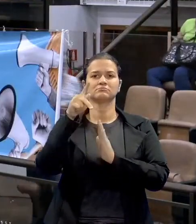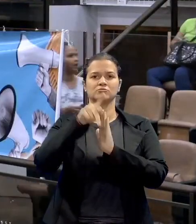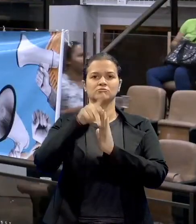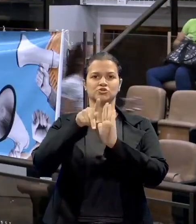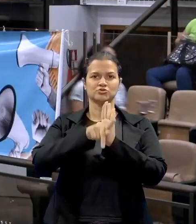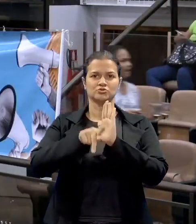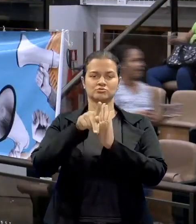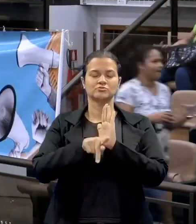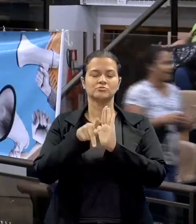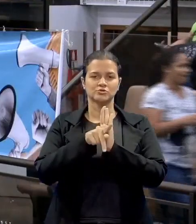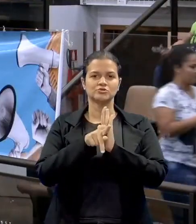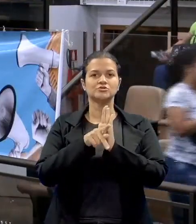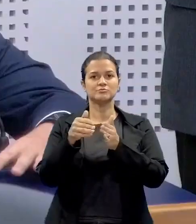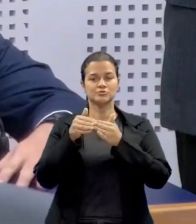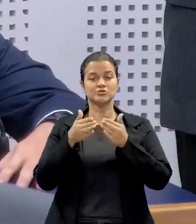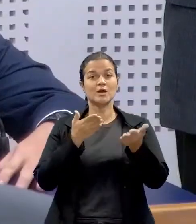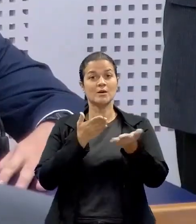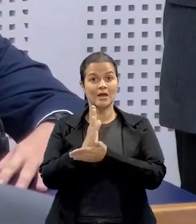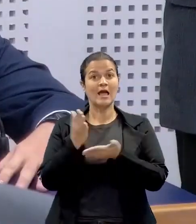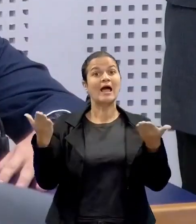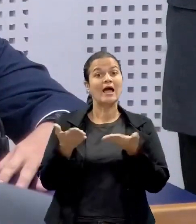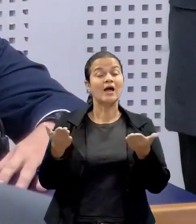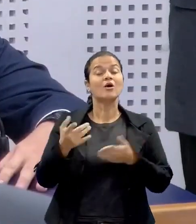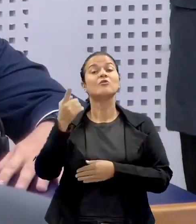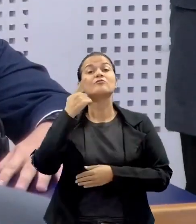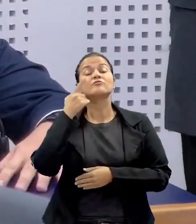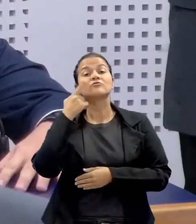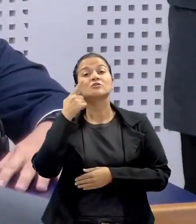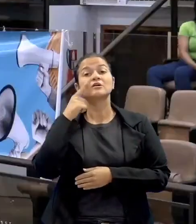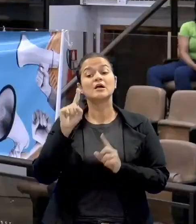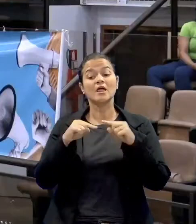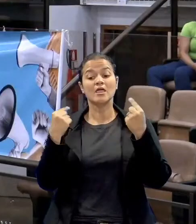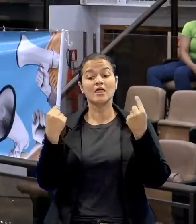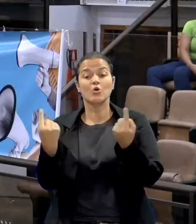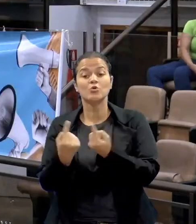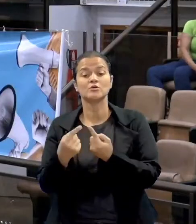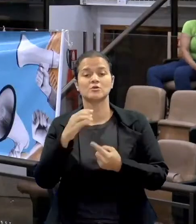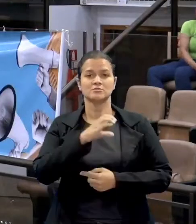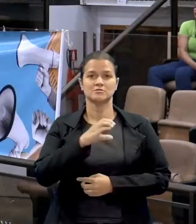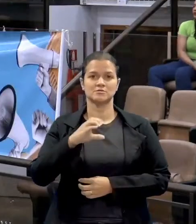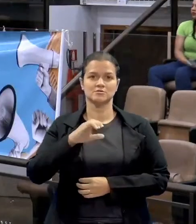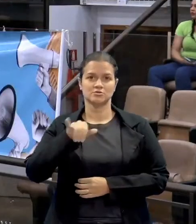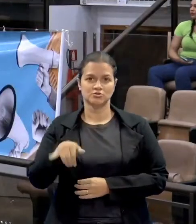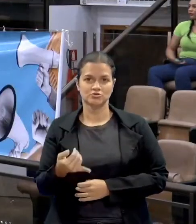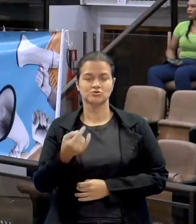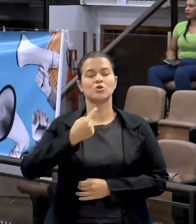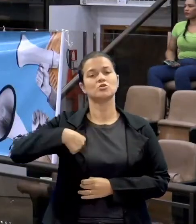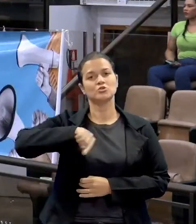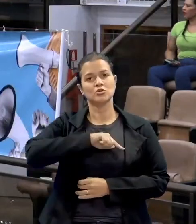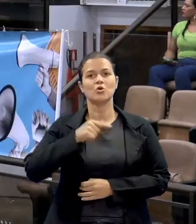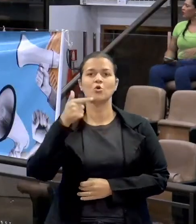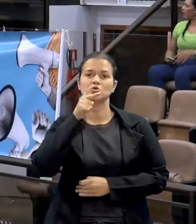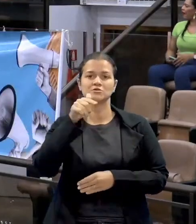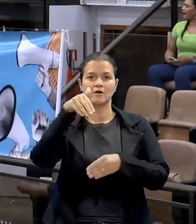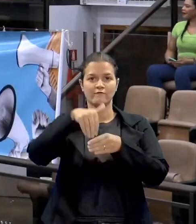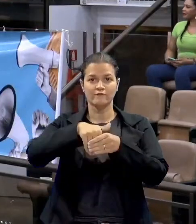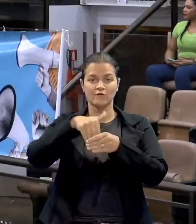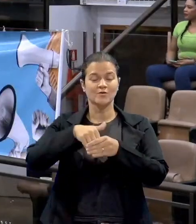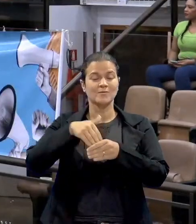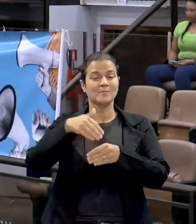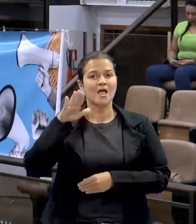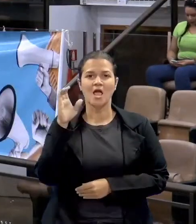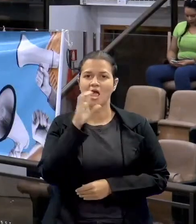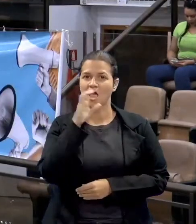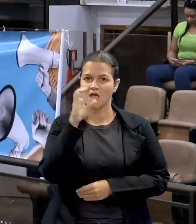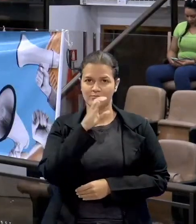dessa matéria, e agora vai depender da CCJ para que a gente possa fazer essa votação mais célere